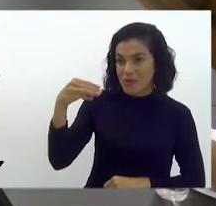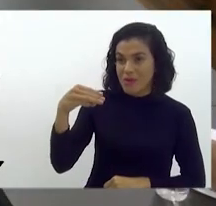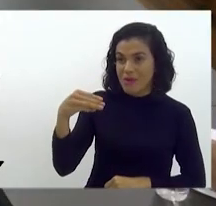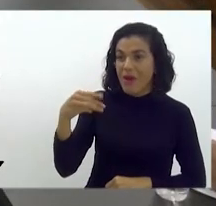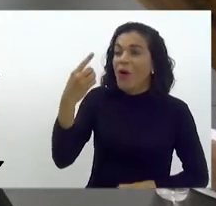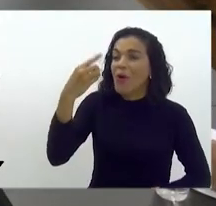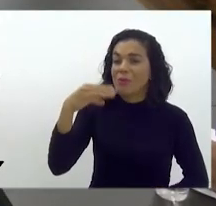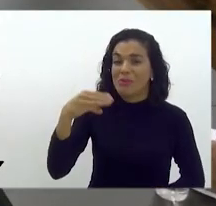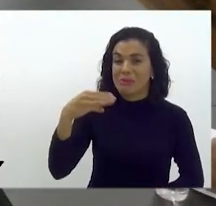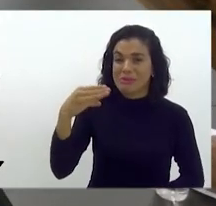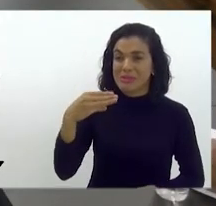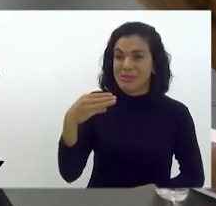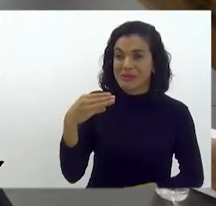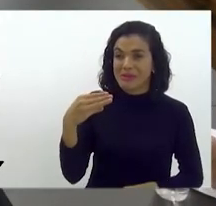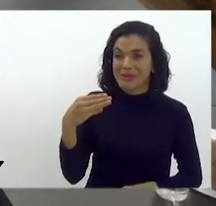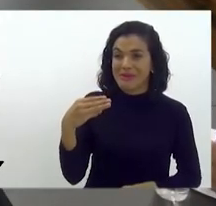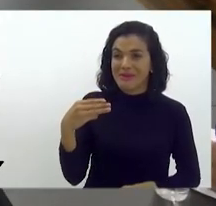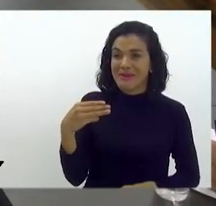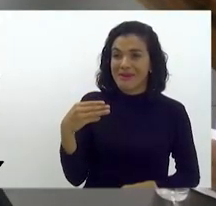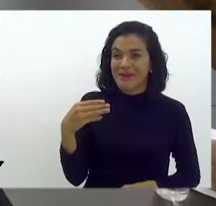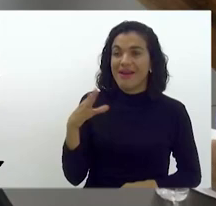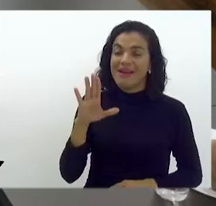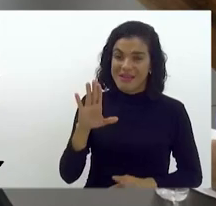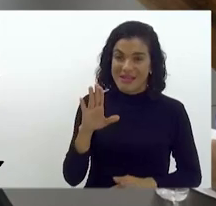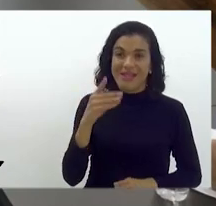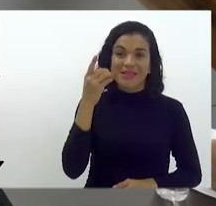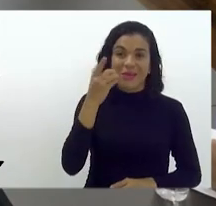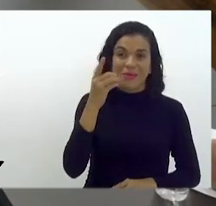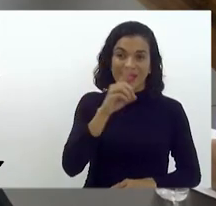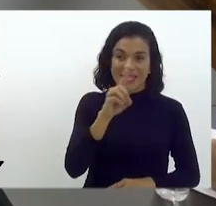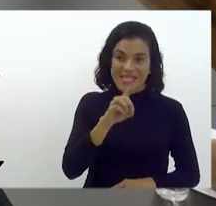Então vai pode fazer Deputados